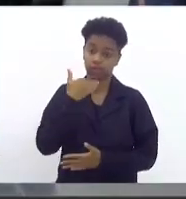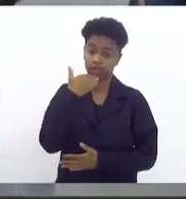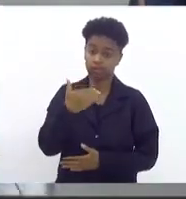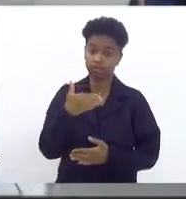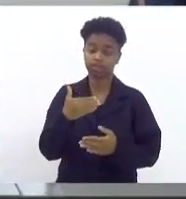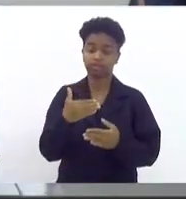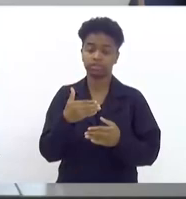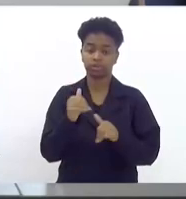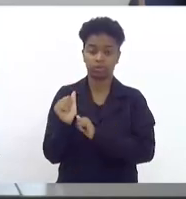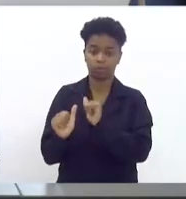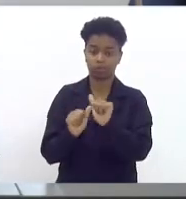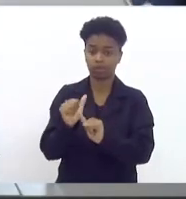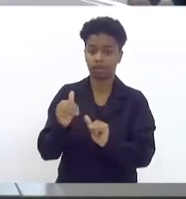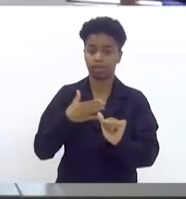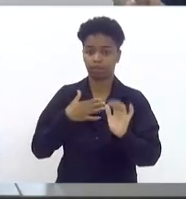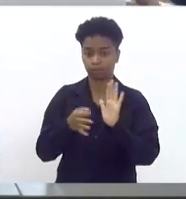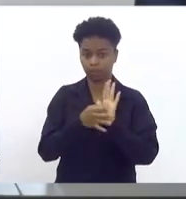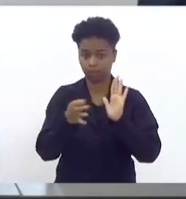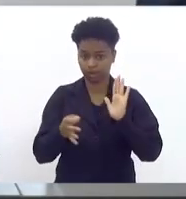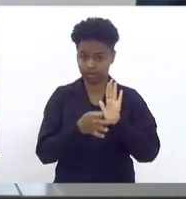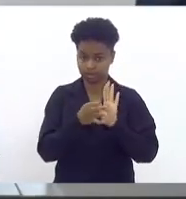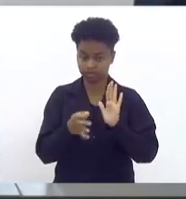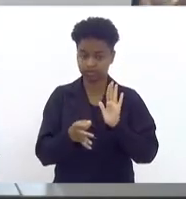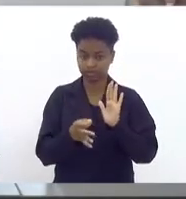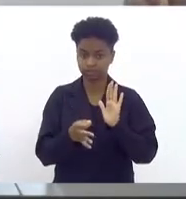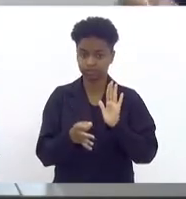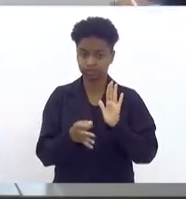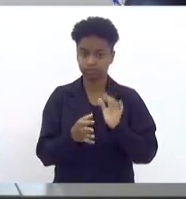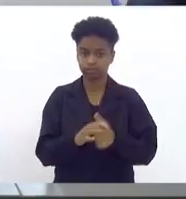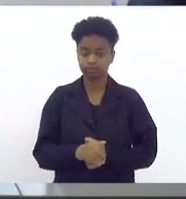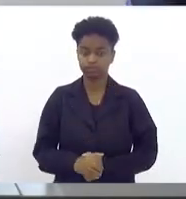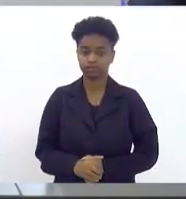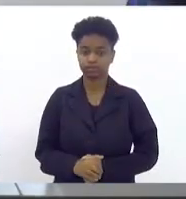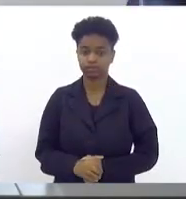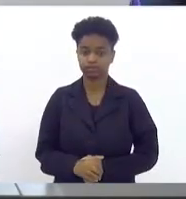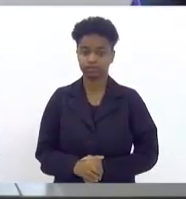vou alterar o meu parecer.